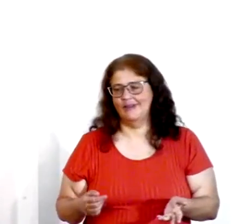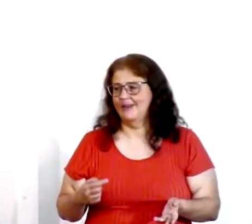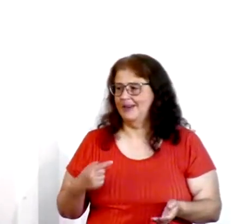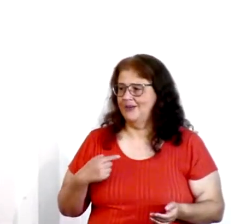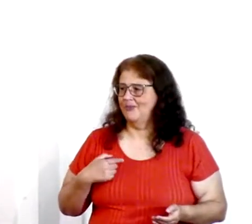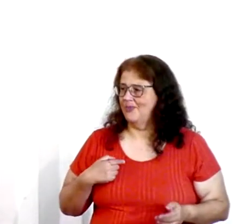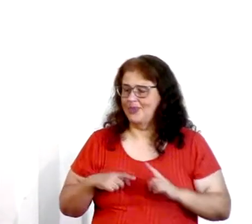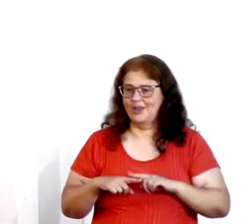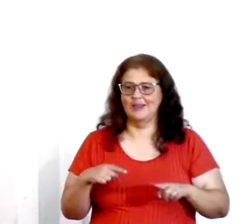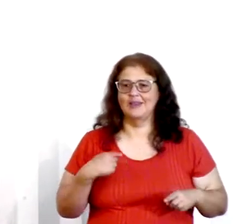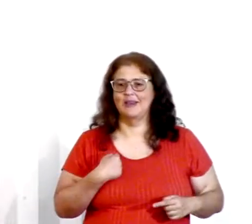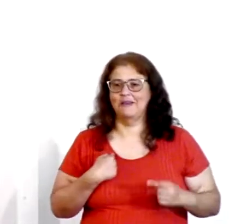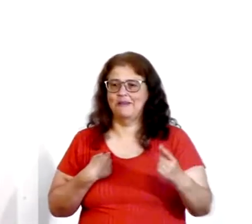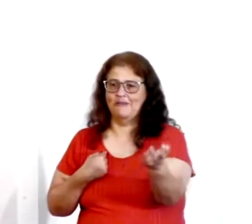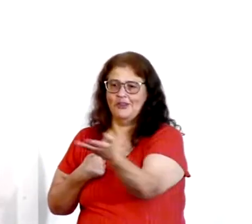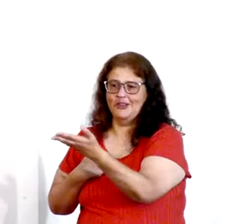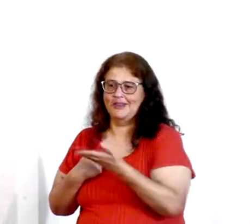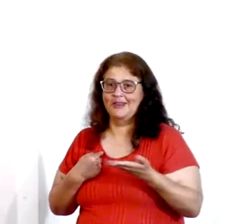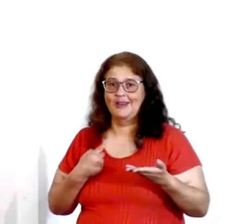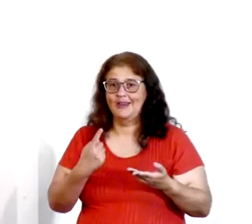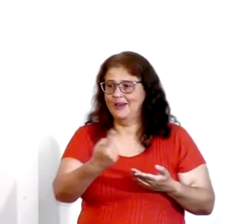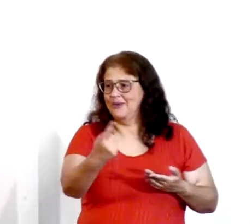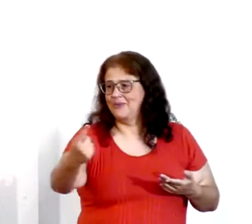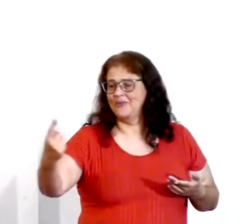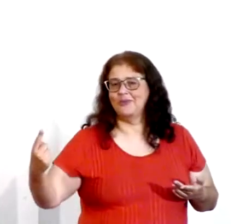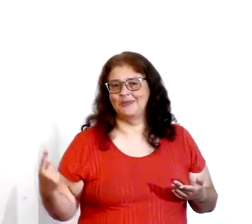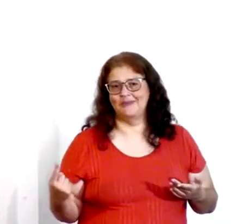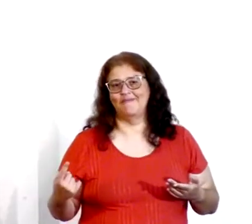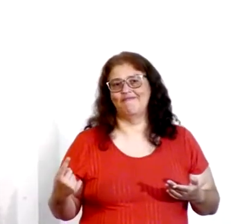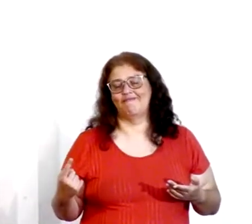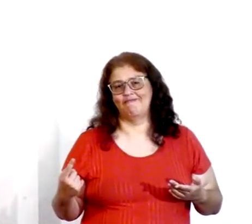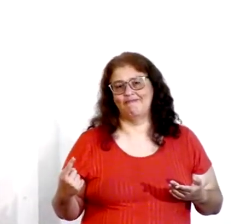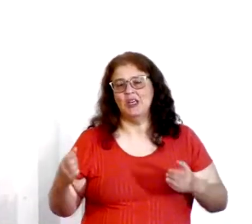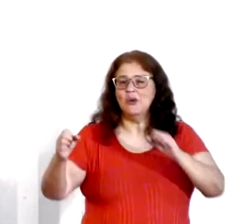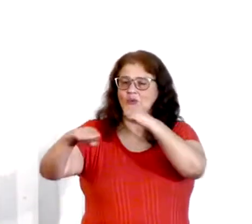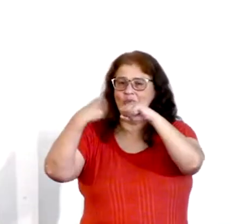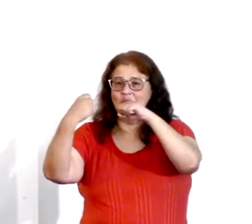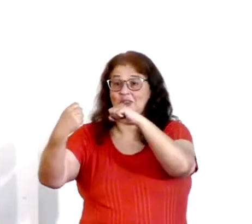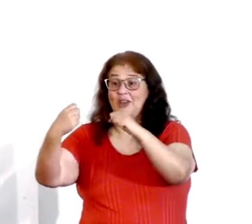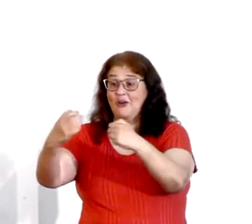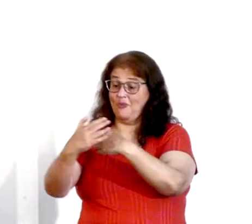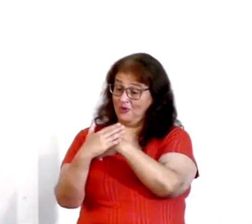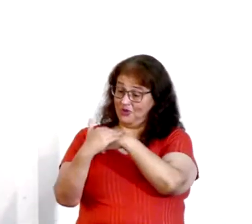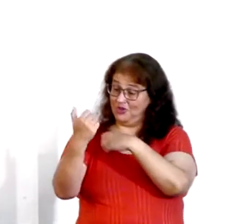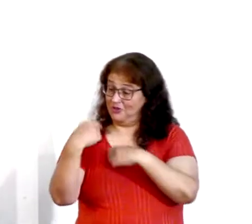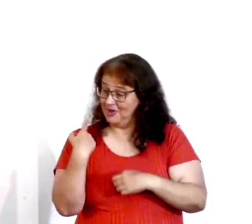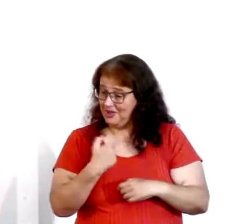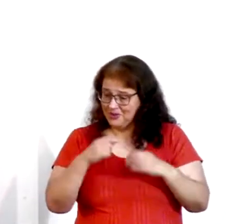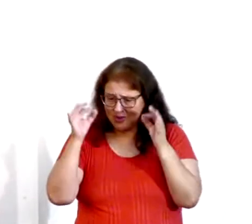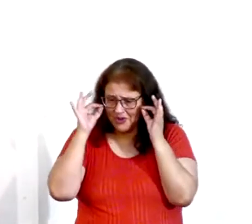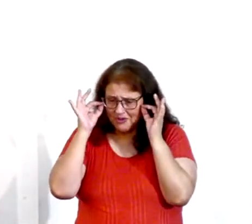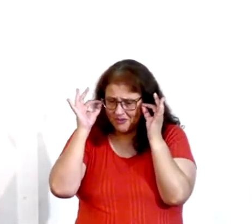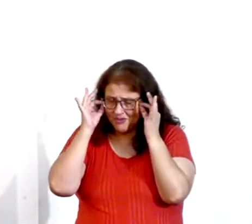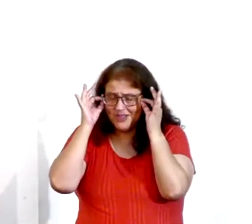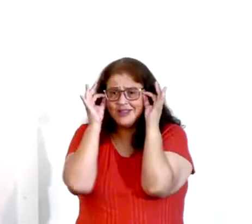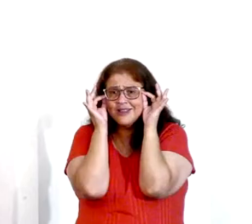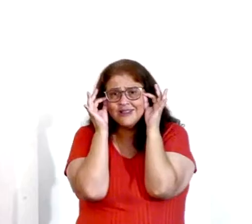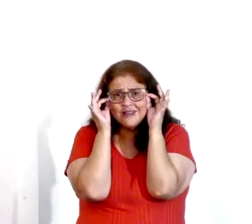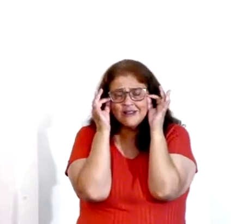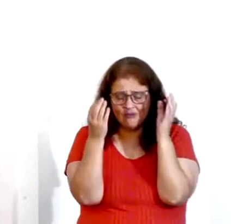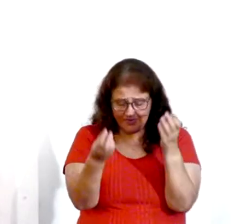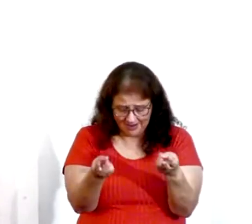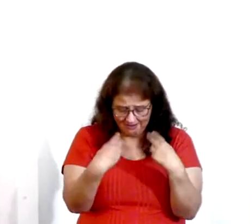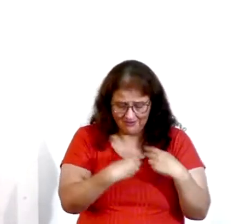um de nós aqui nesta noite. Esse salmo nos chama a avaliar a nossa vida,